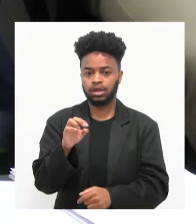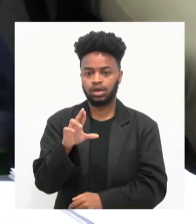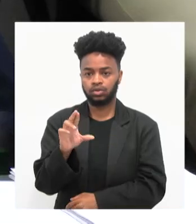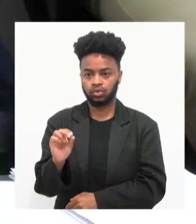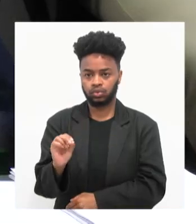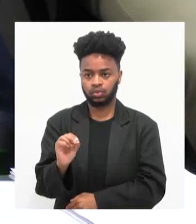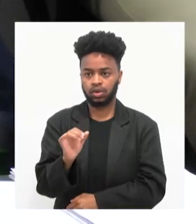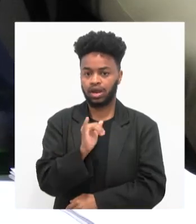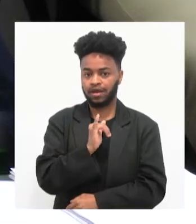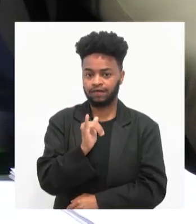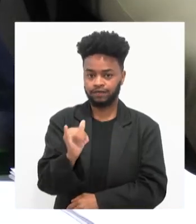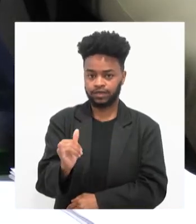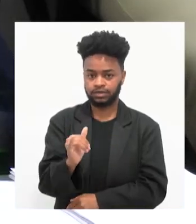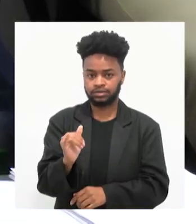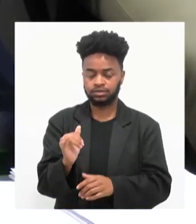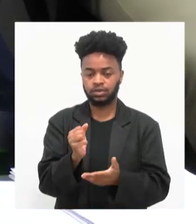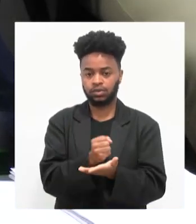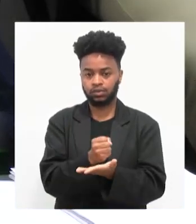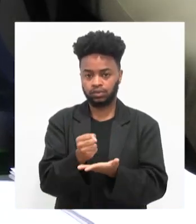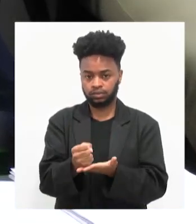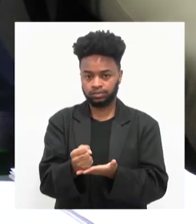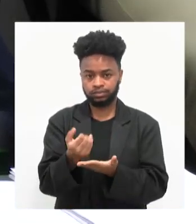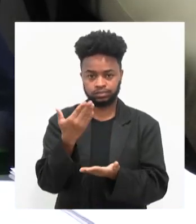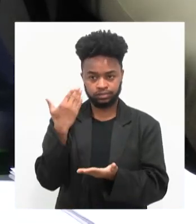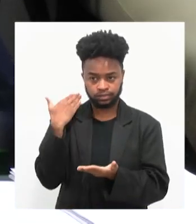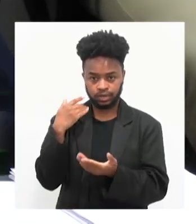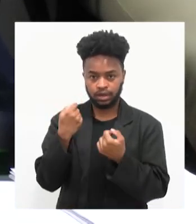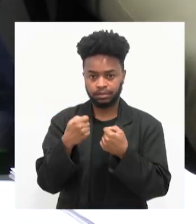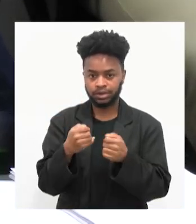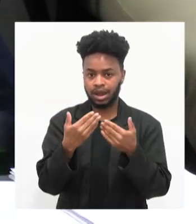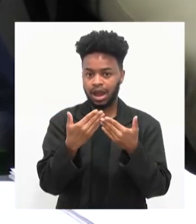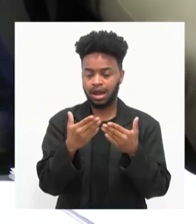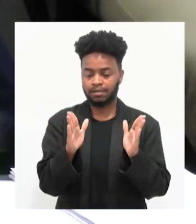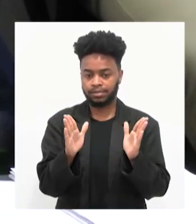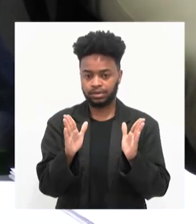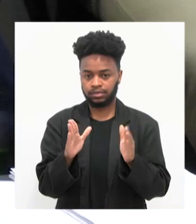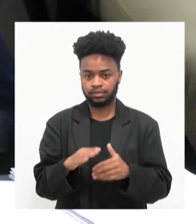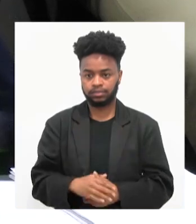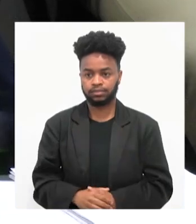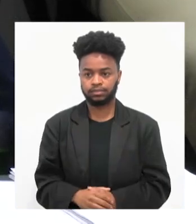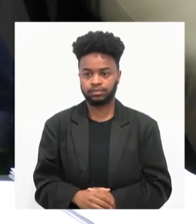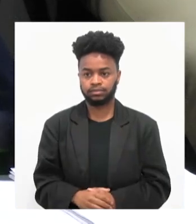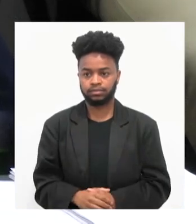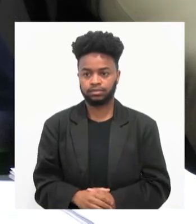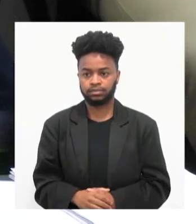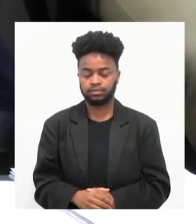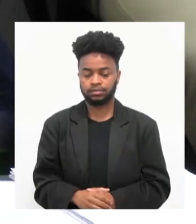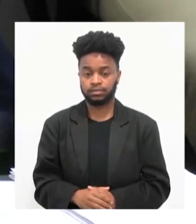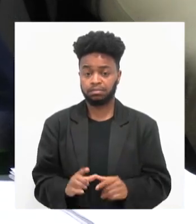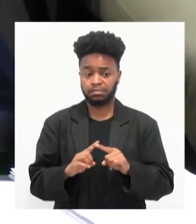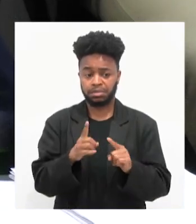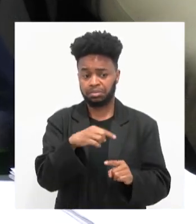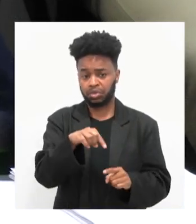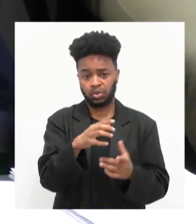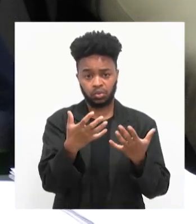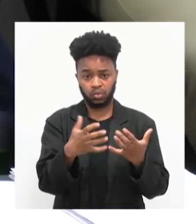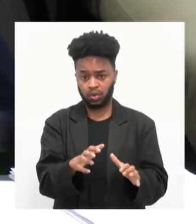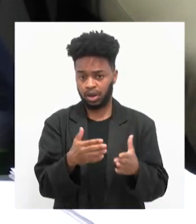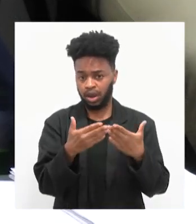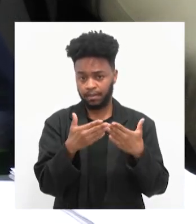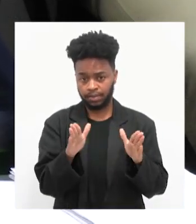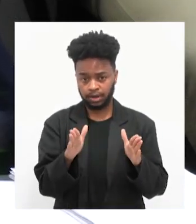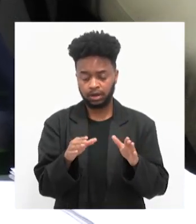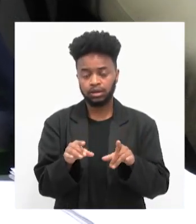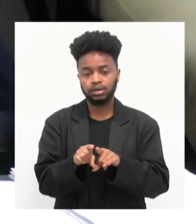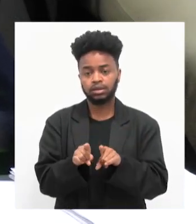o consórcio desde que começou que ele tem que abrir o pátio. Mas ele se refutou e também,